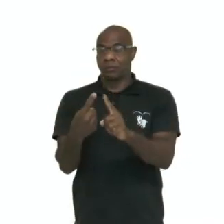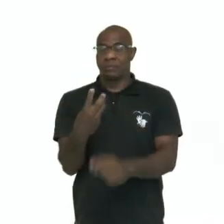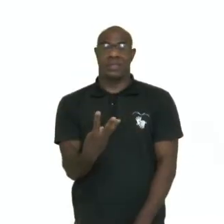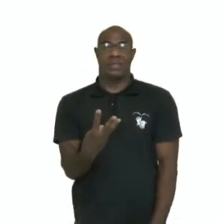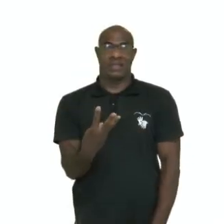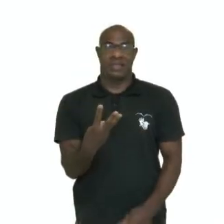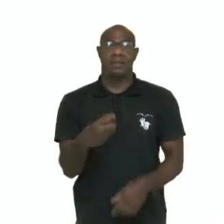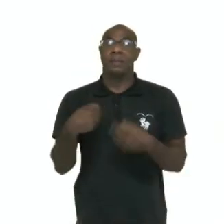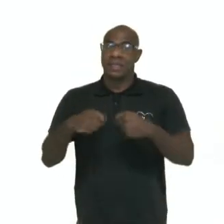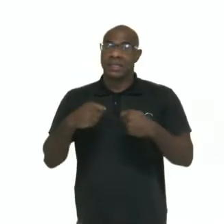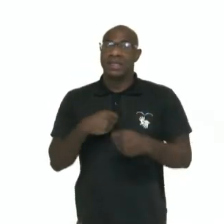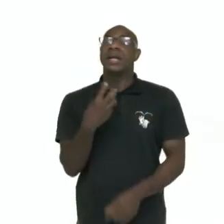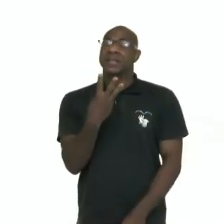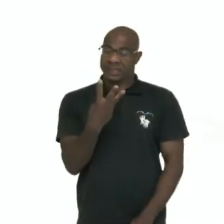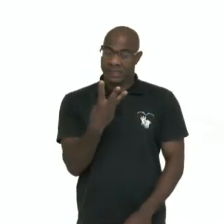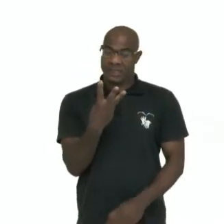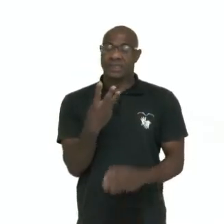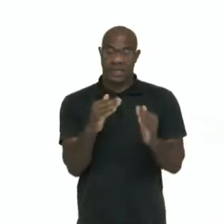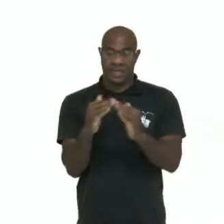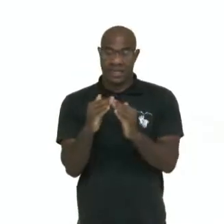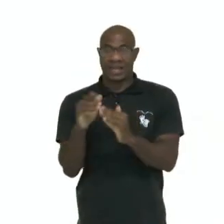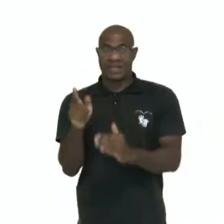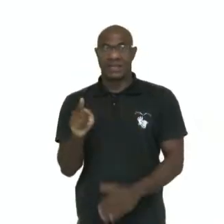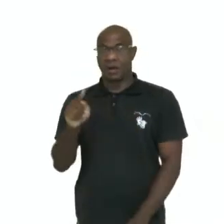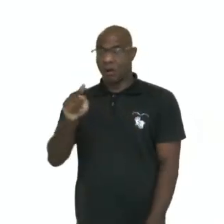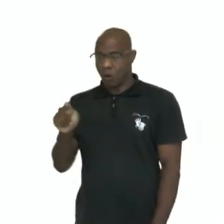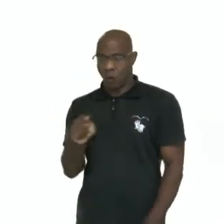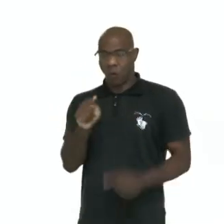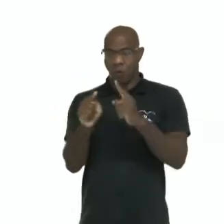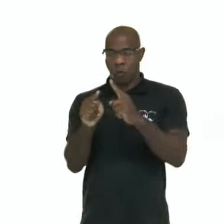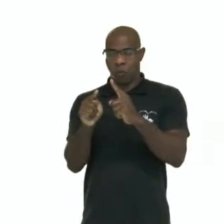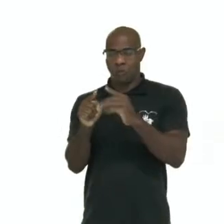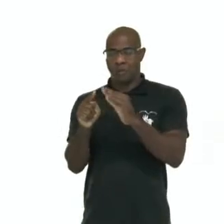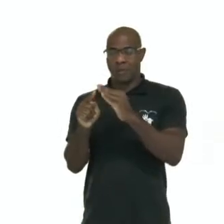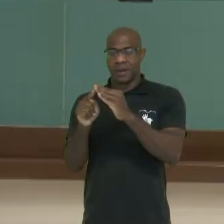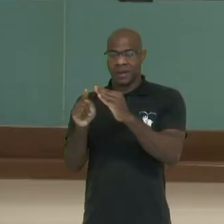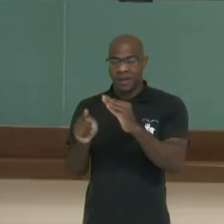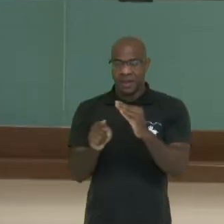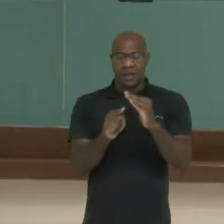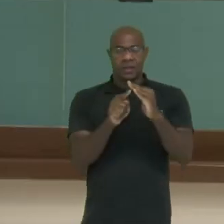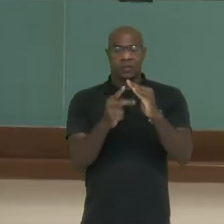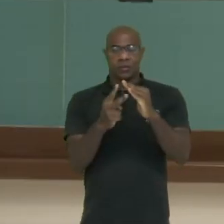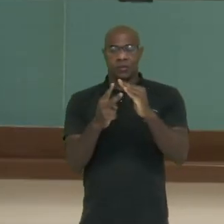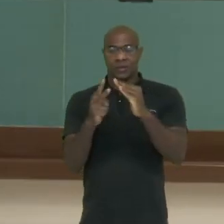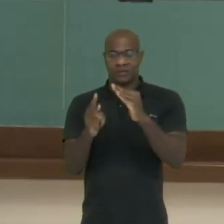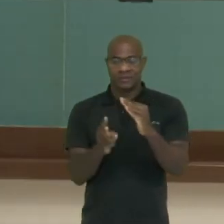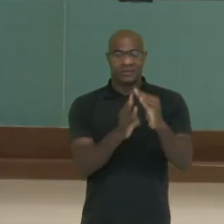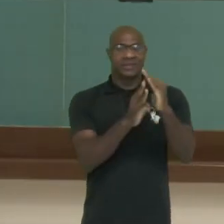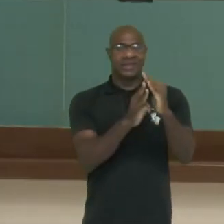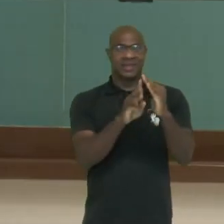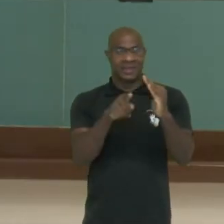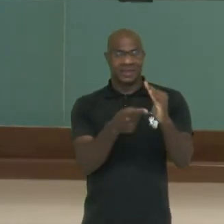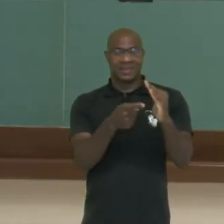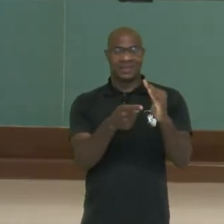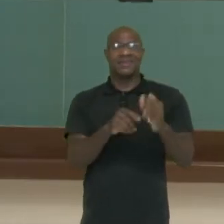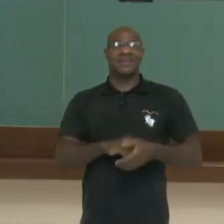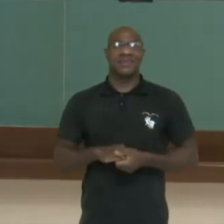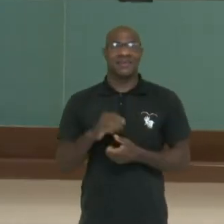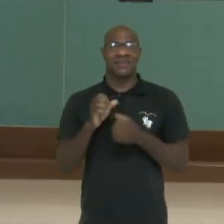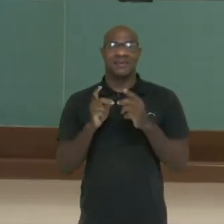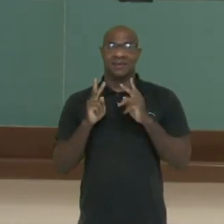que ter também essas 3 casinhas. Então, eu volto 1, 2, 3. Tá joia? Então, essa é a diferença.